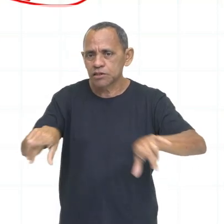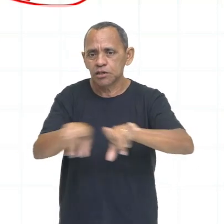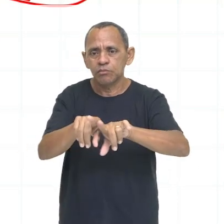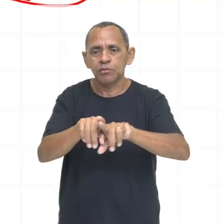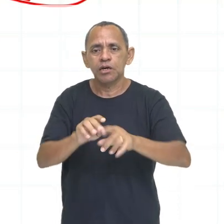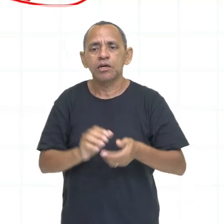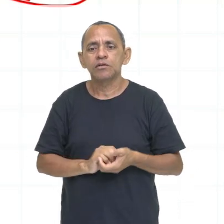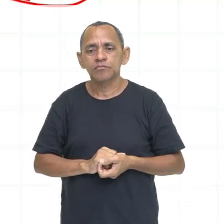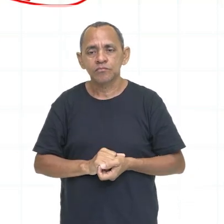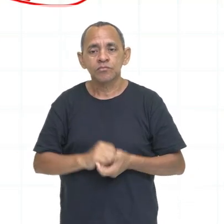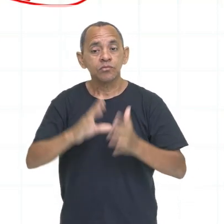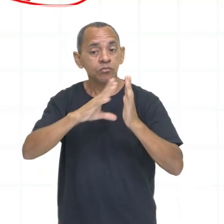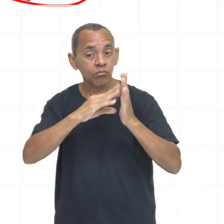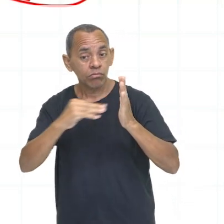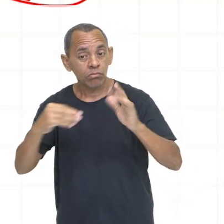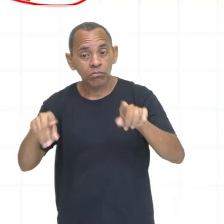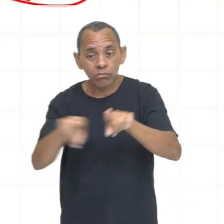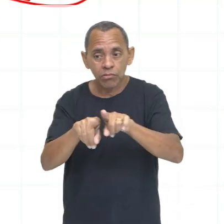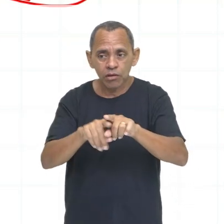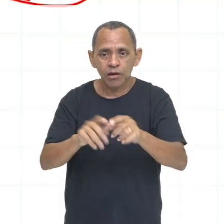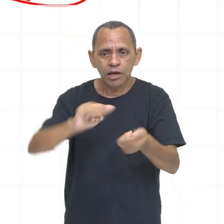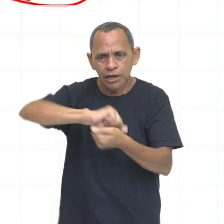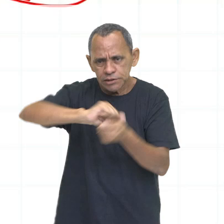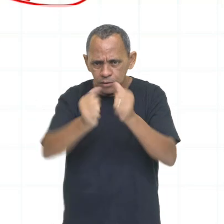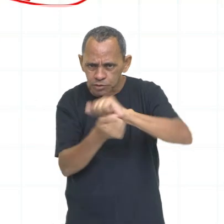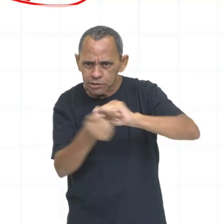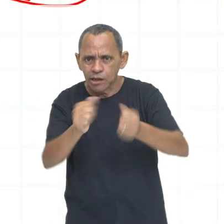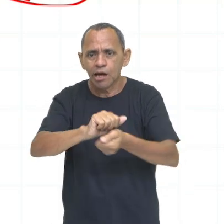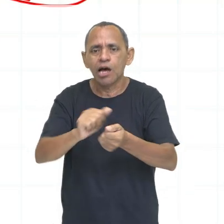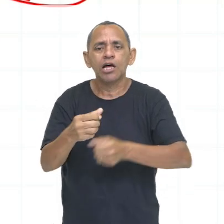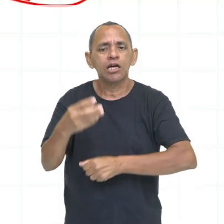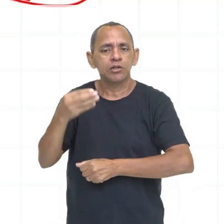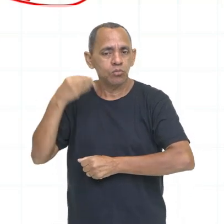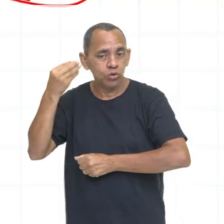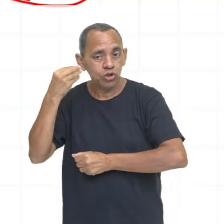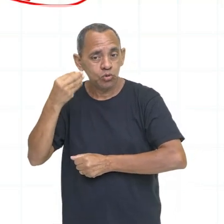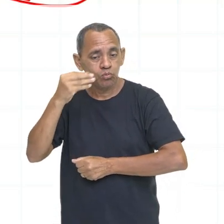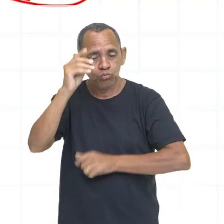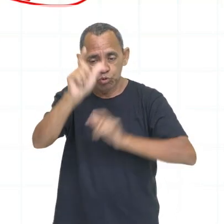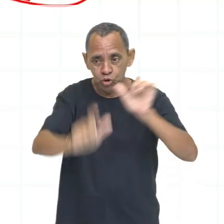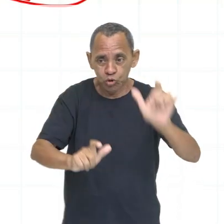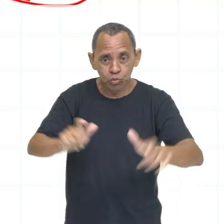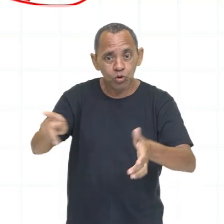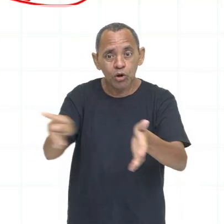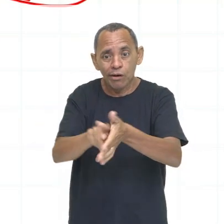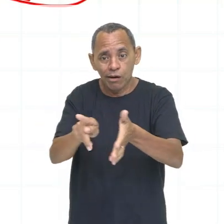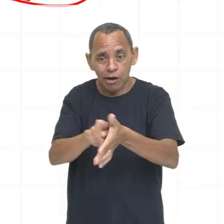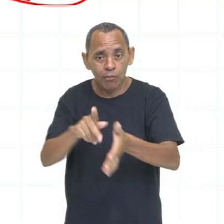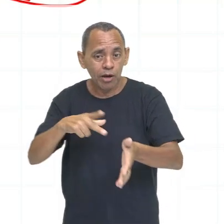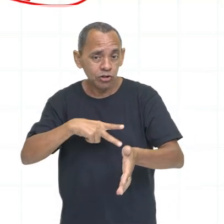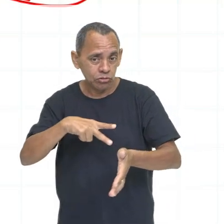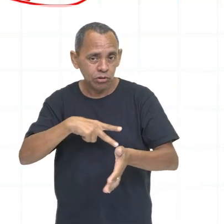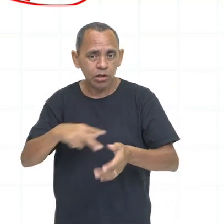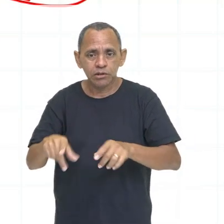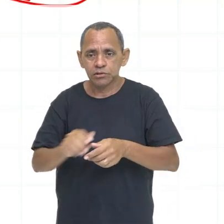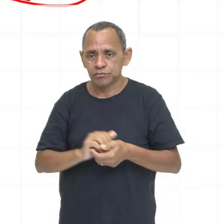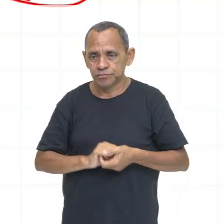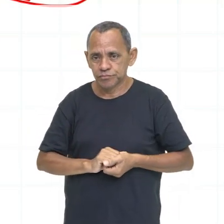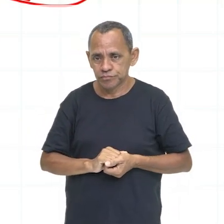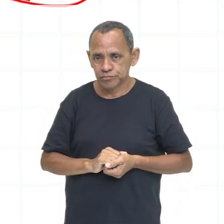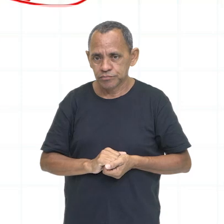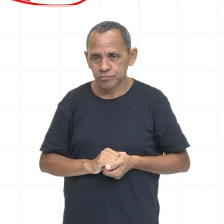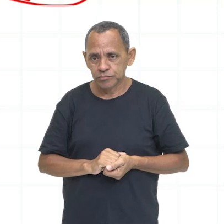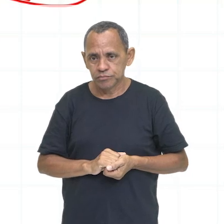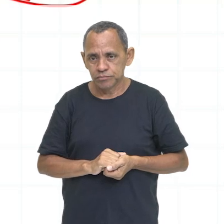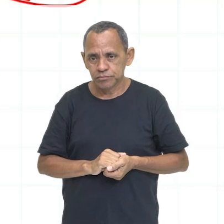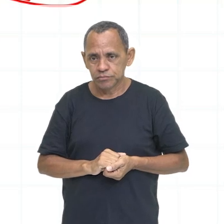moldado, by personal experience, por experiências pessoais. Societal influence, né,